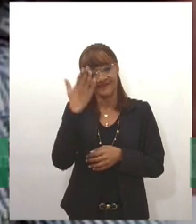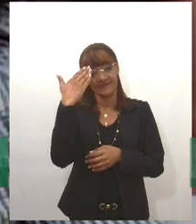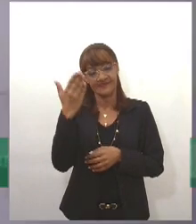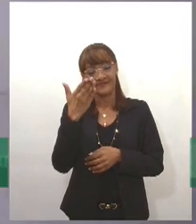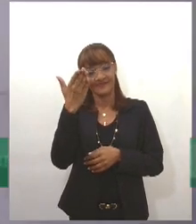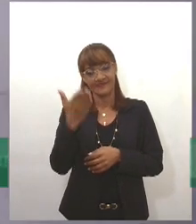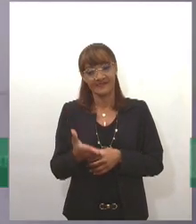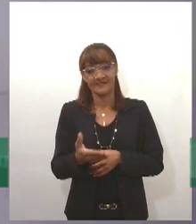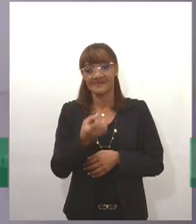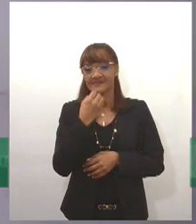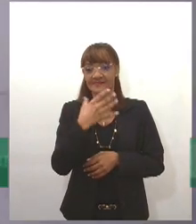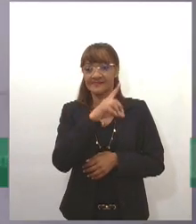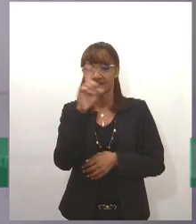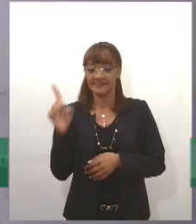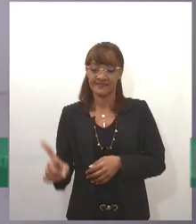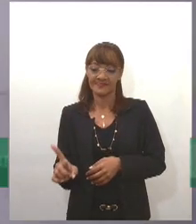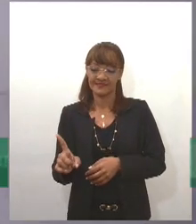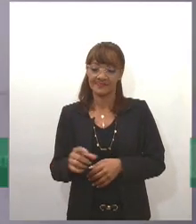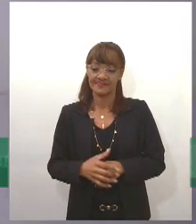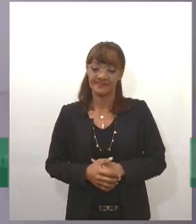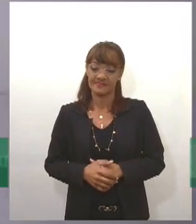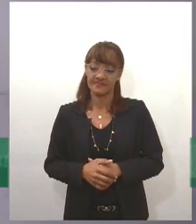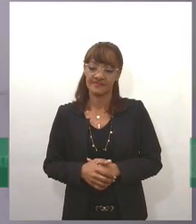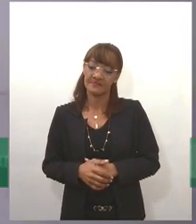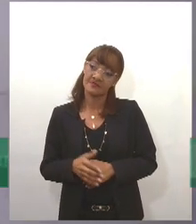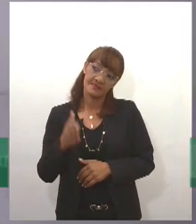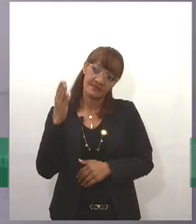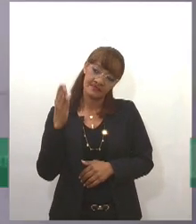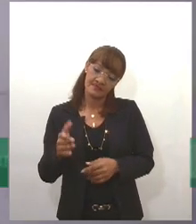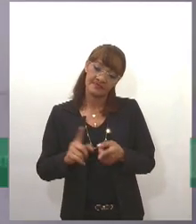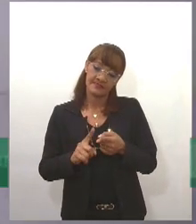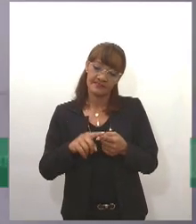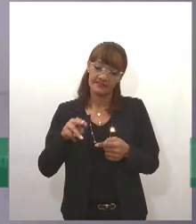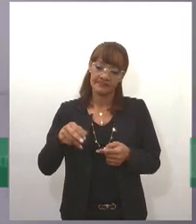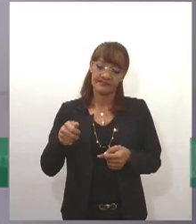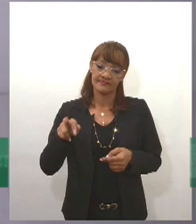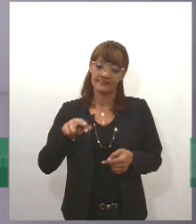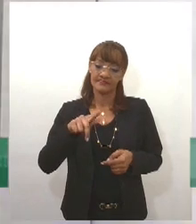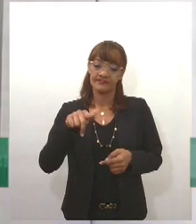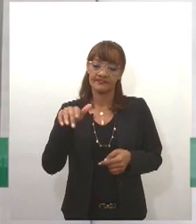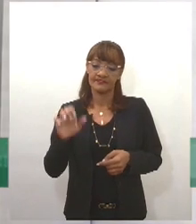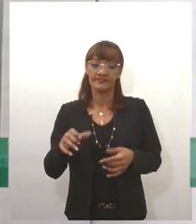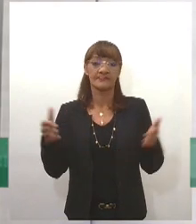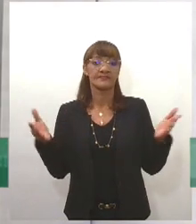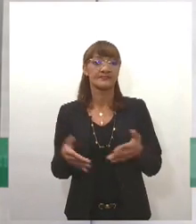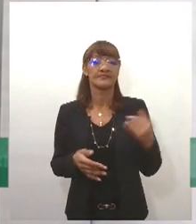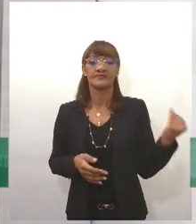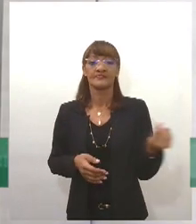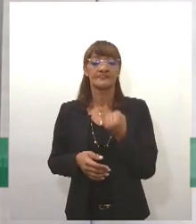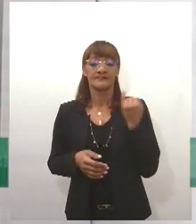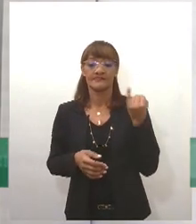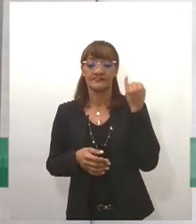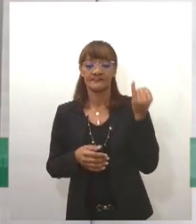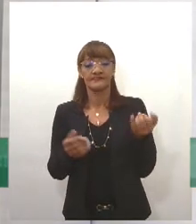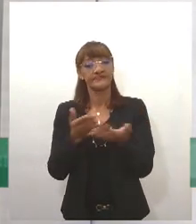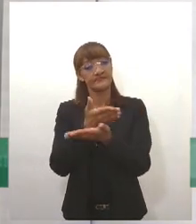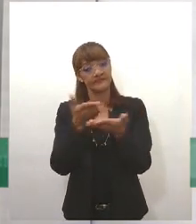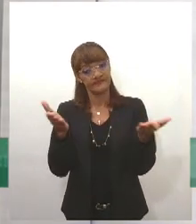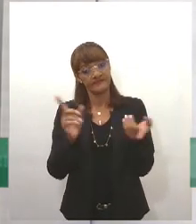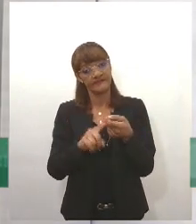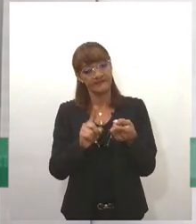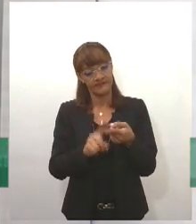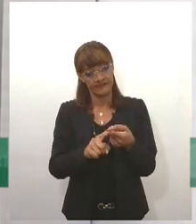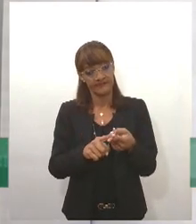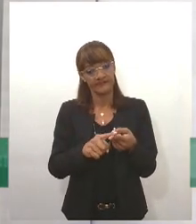dia muito obrigada a você também mardel pela participação importantíssima hoje aqui no programa e Agradeço também a você telespectadora